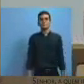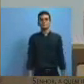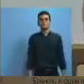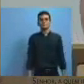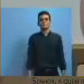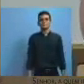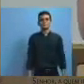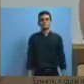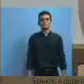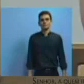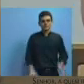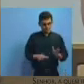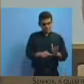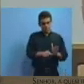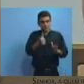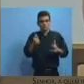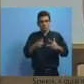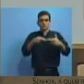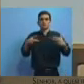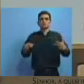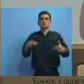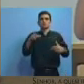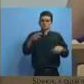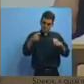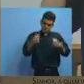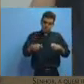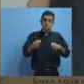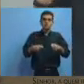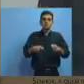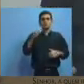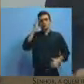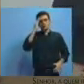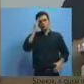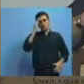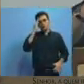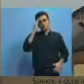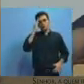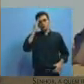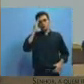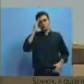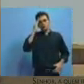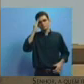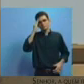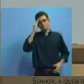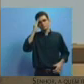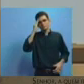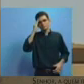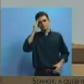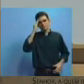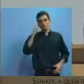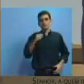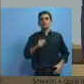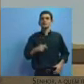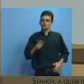condição para o batismo no Espírito Santo é descobrirmos que nós estamos fechados em nós